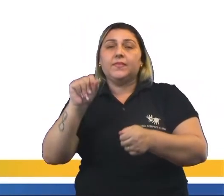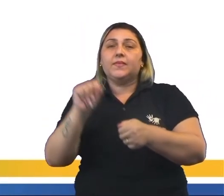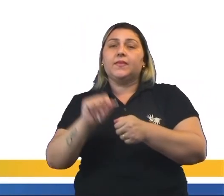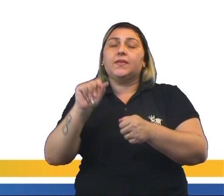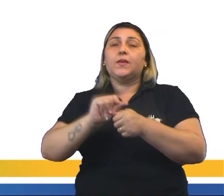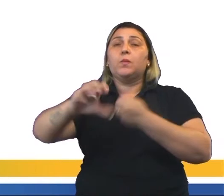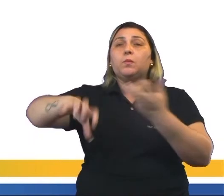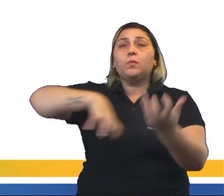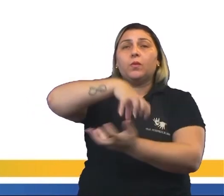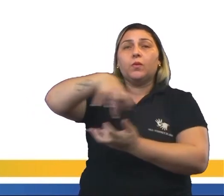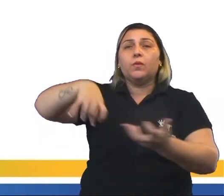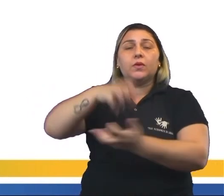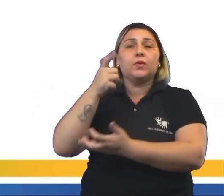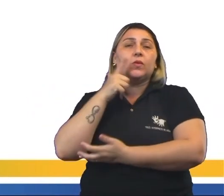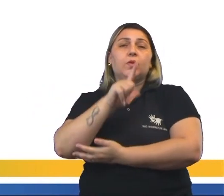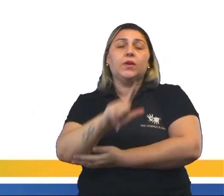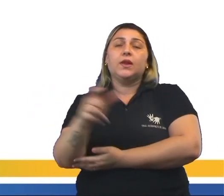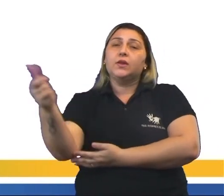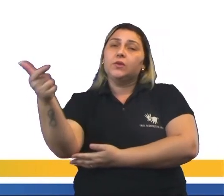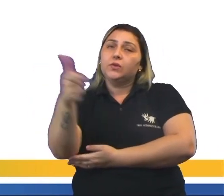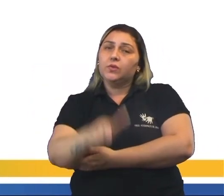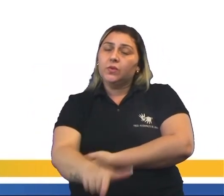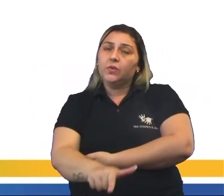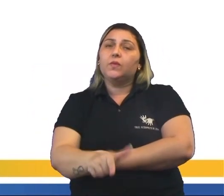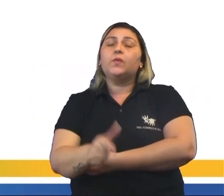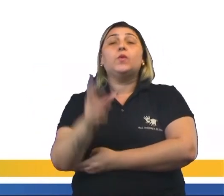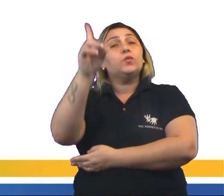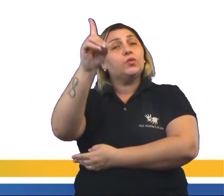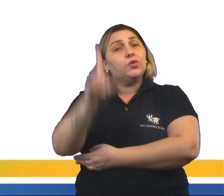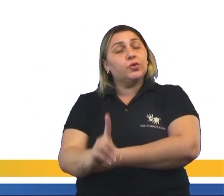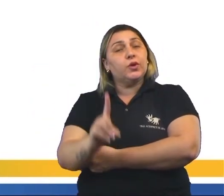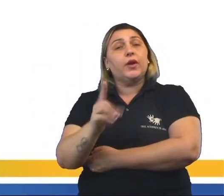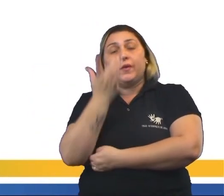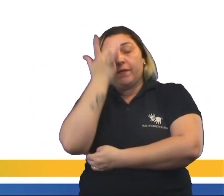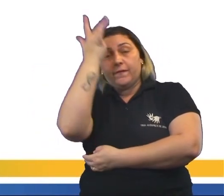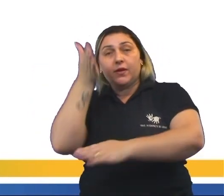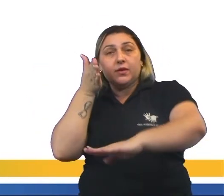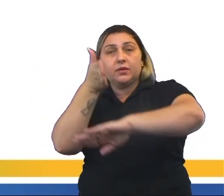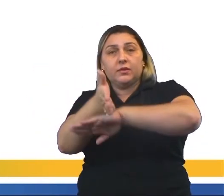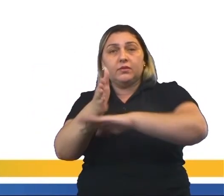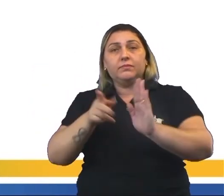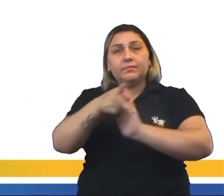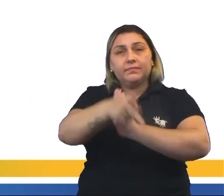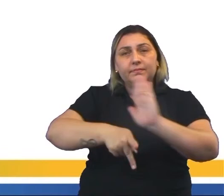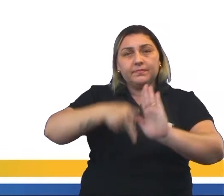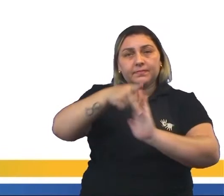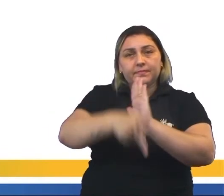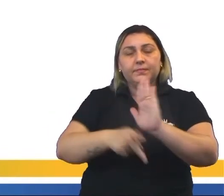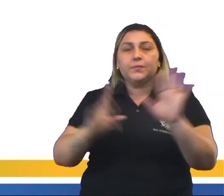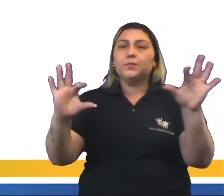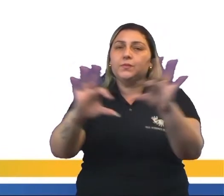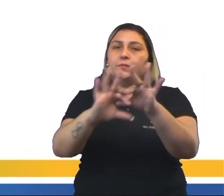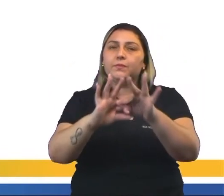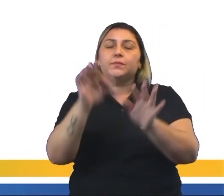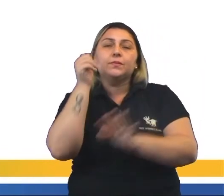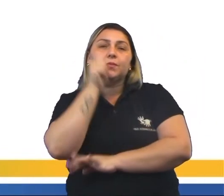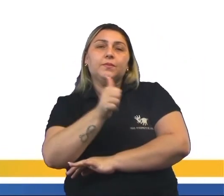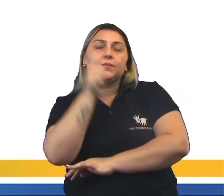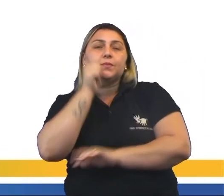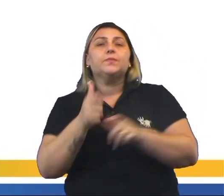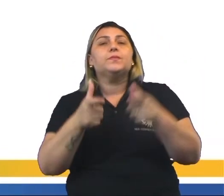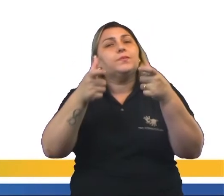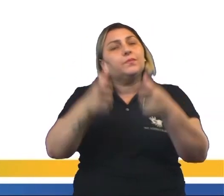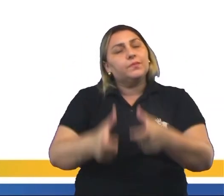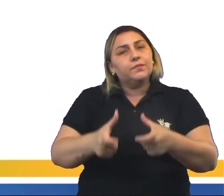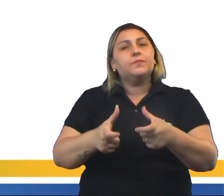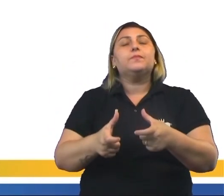movimento em prol de conseguir novamente o direito de fácil acesso ao trem. Ela reuniu as mulheres daquele